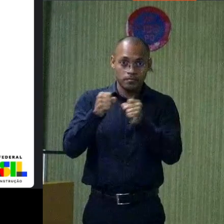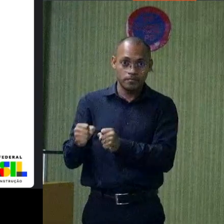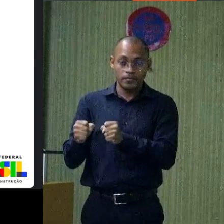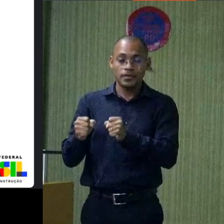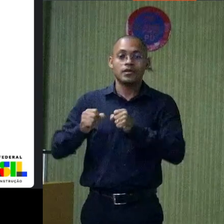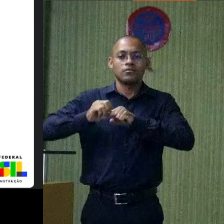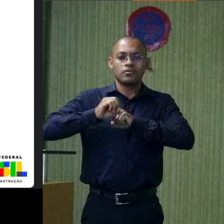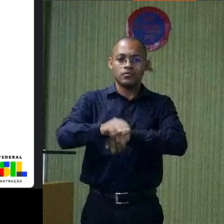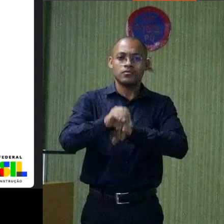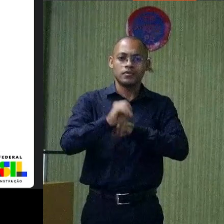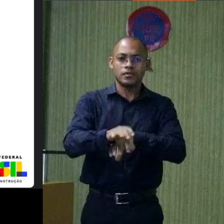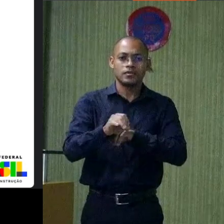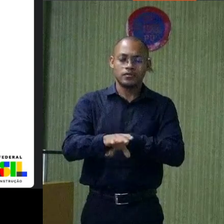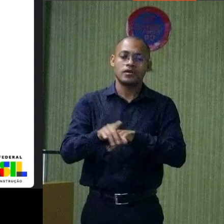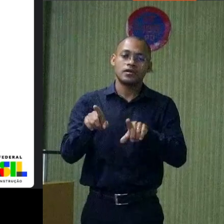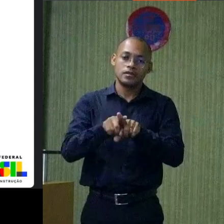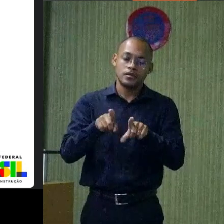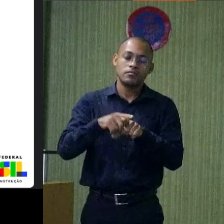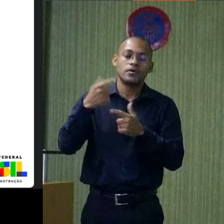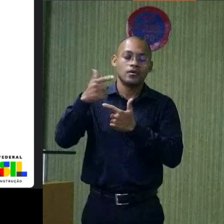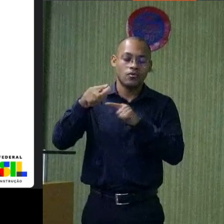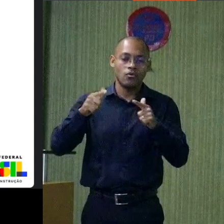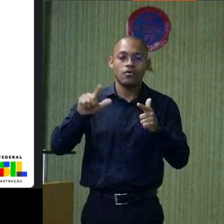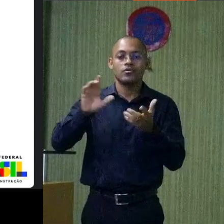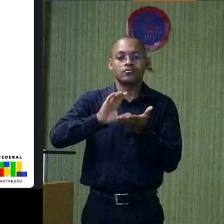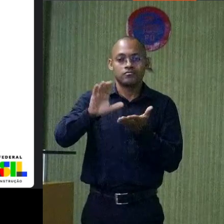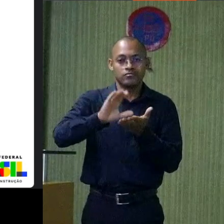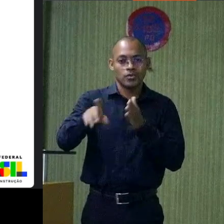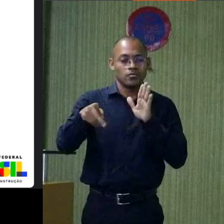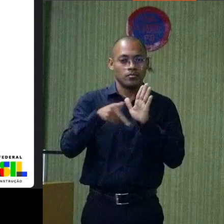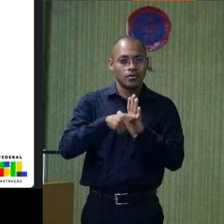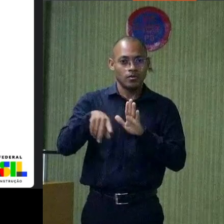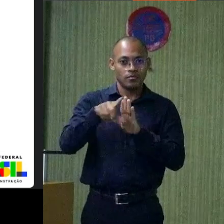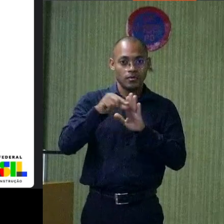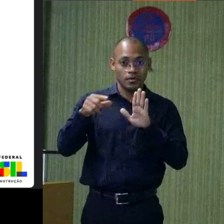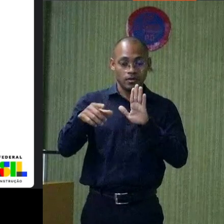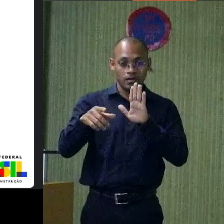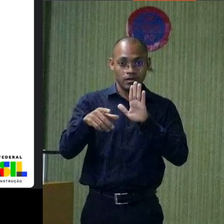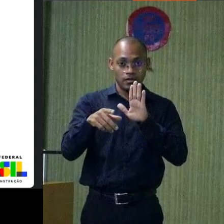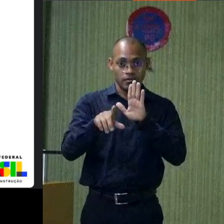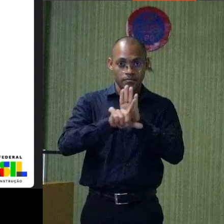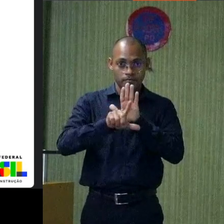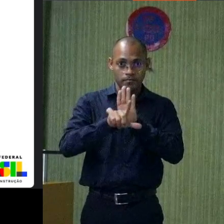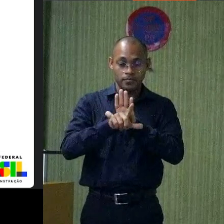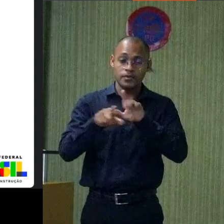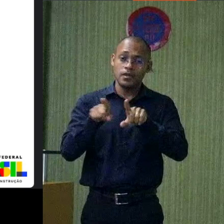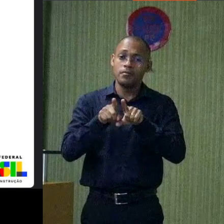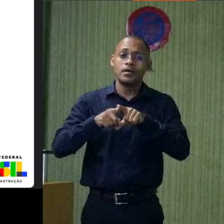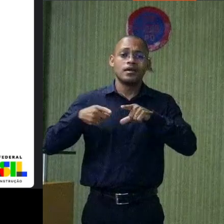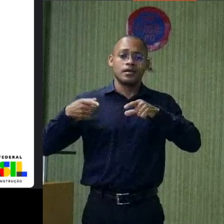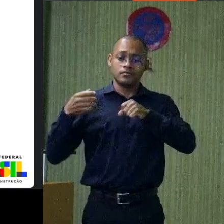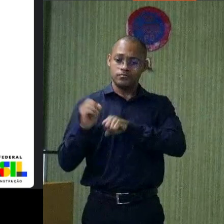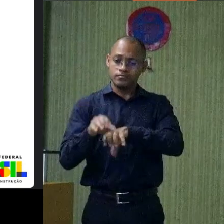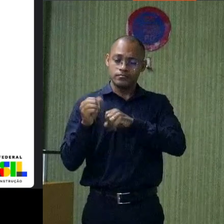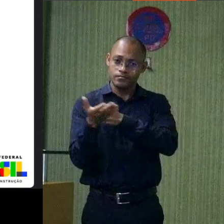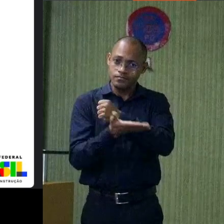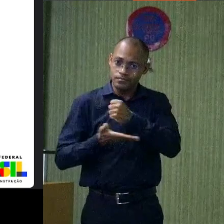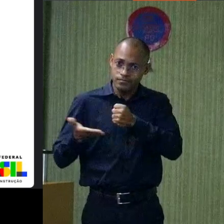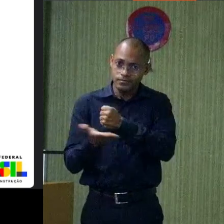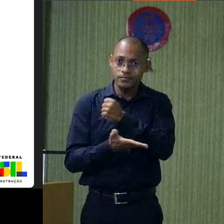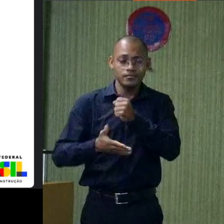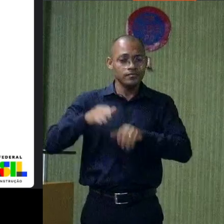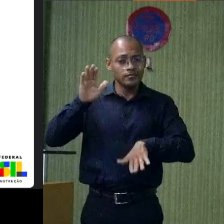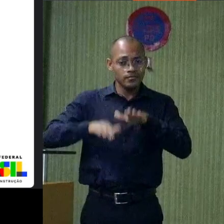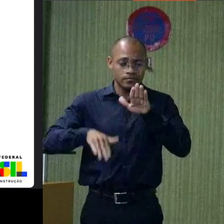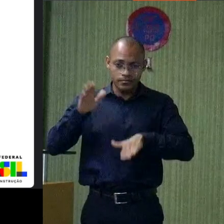e por outras fontes previstas na legislação o financiamento da Educação Básica especificamente né de competência da